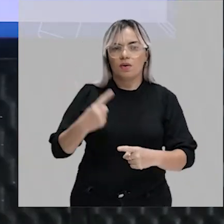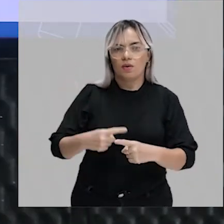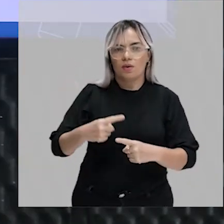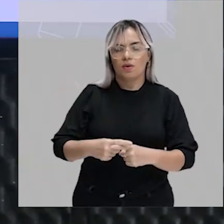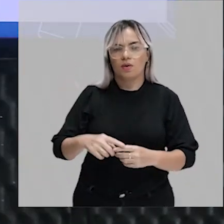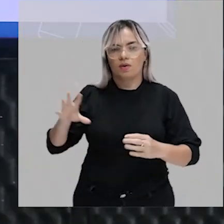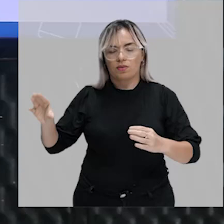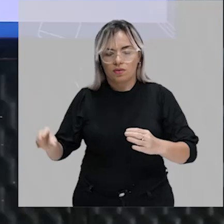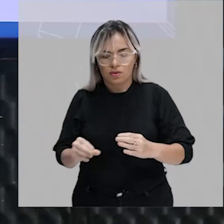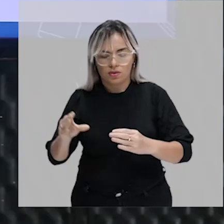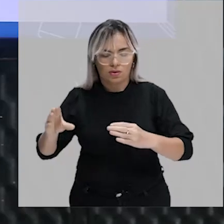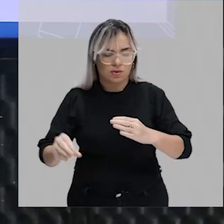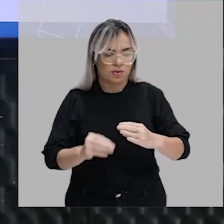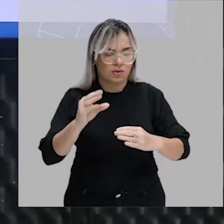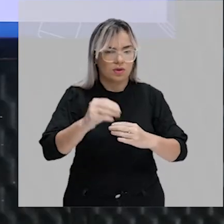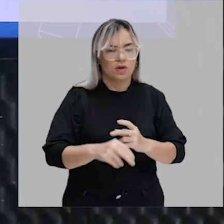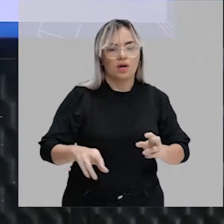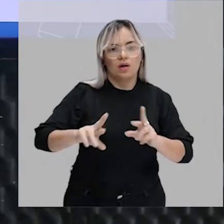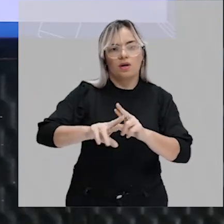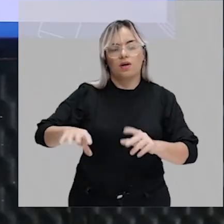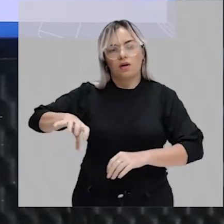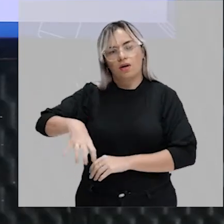desse acúmulo de diferenças que